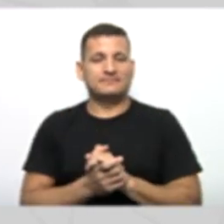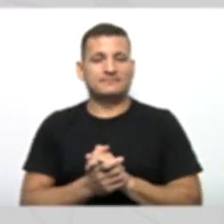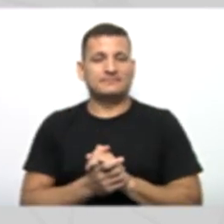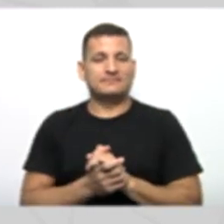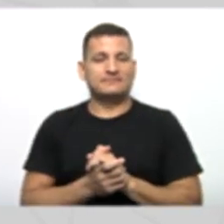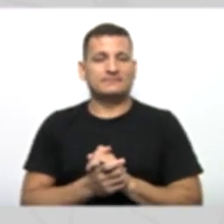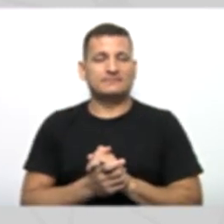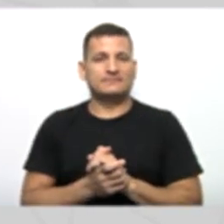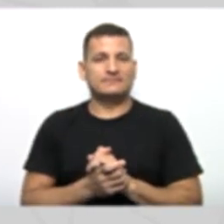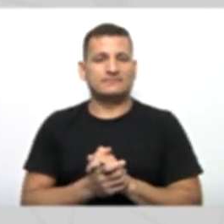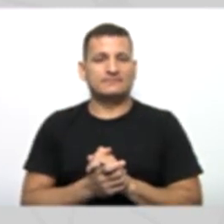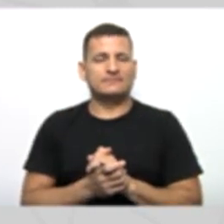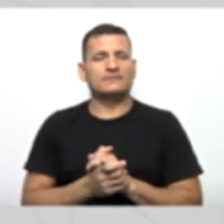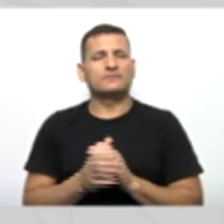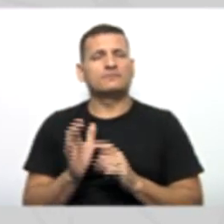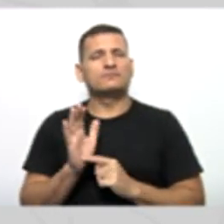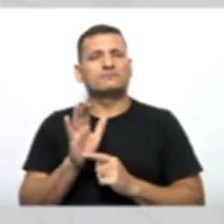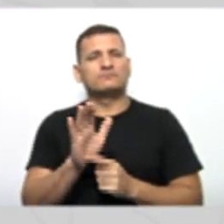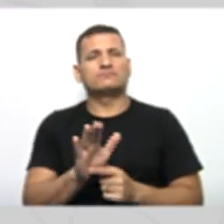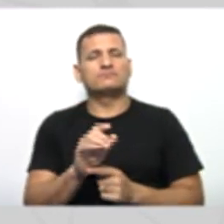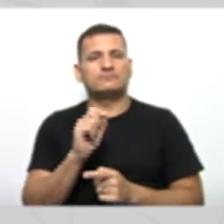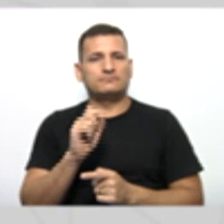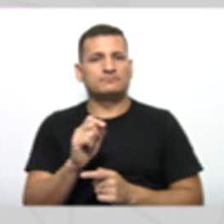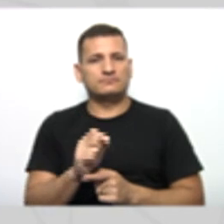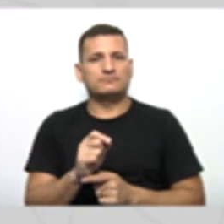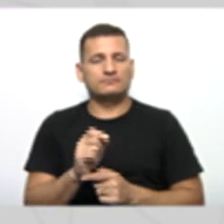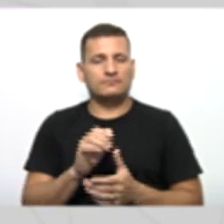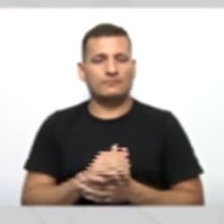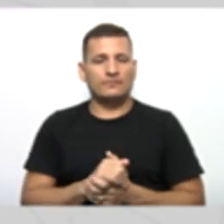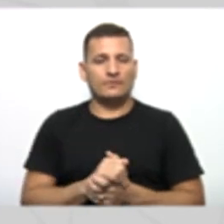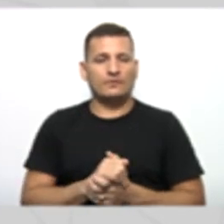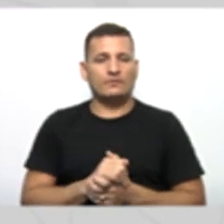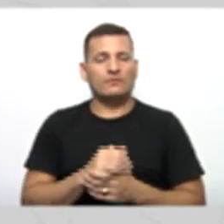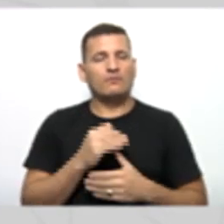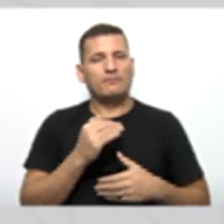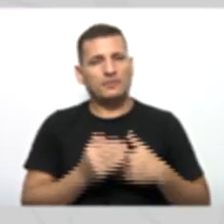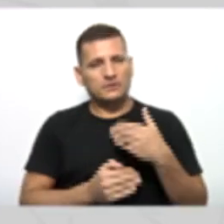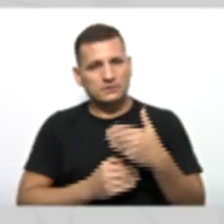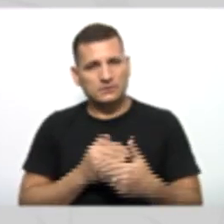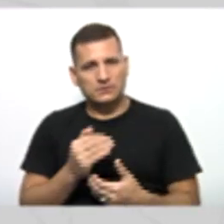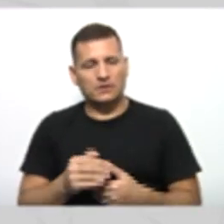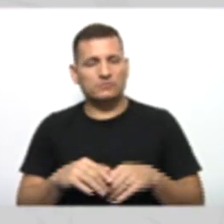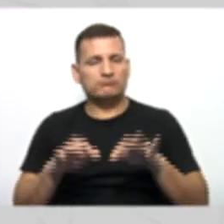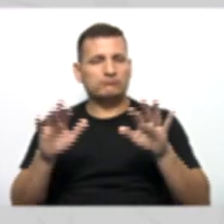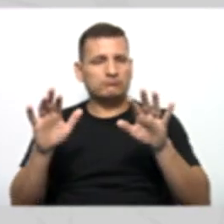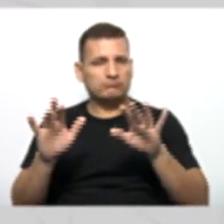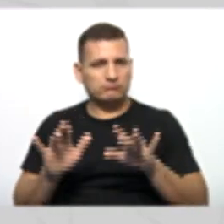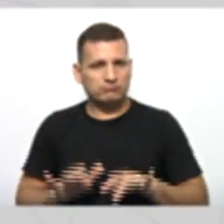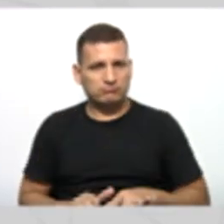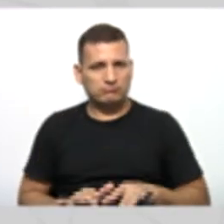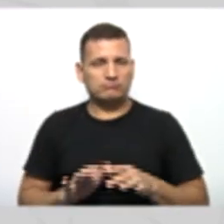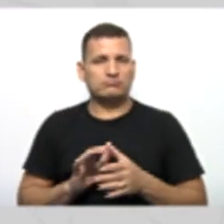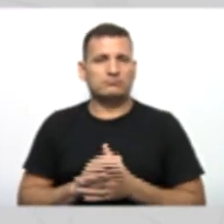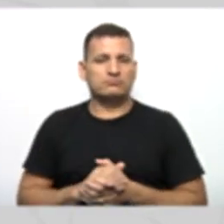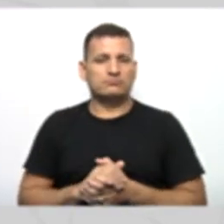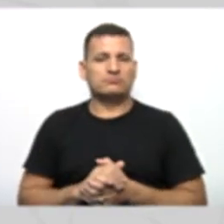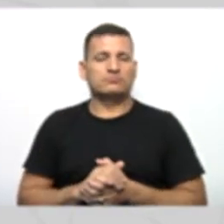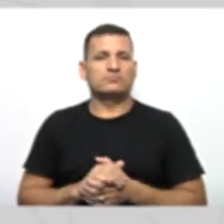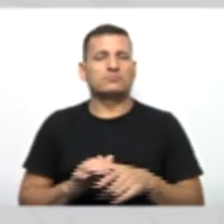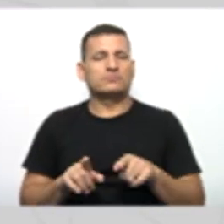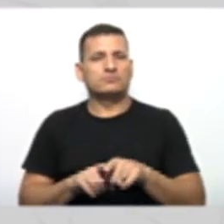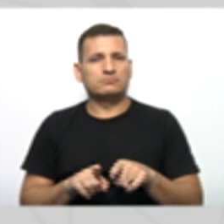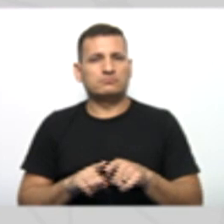diagrama aonde que ilustra os processos de implementação, ó, codificação, distribuição de carga de